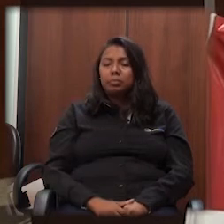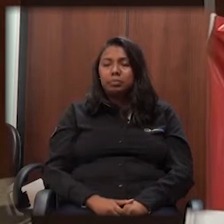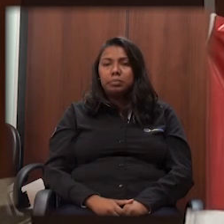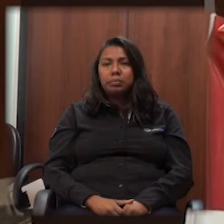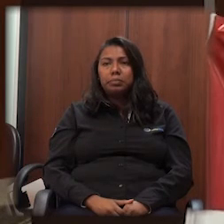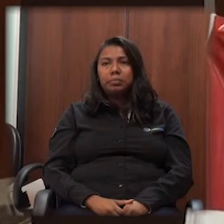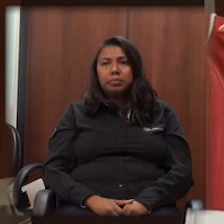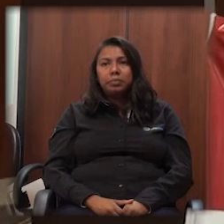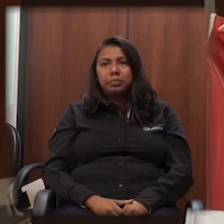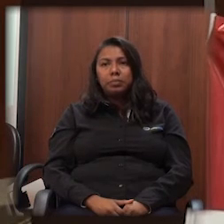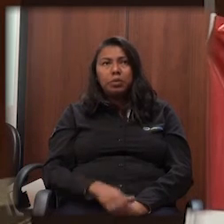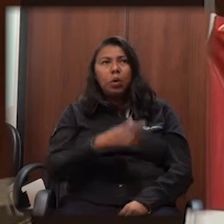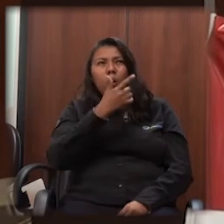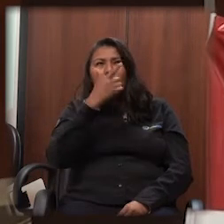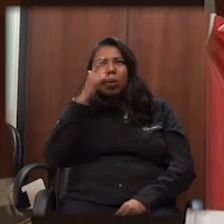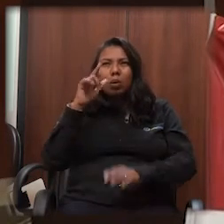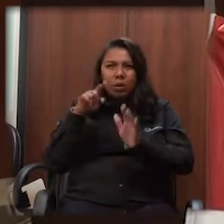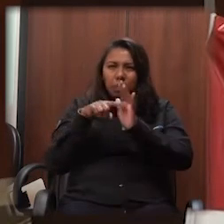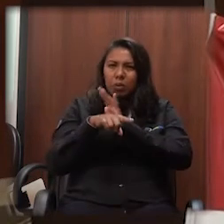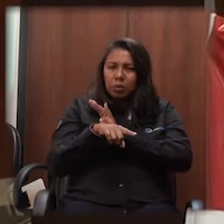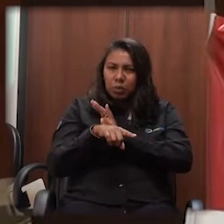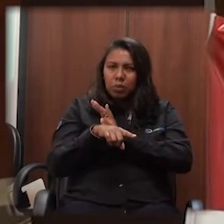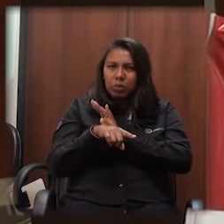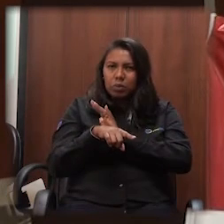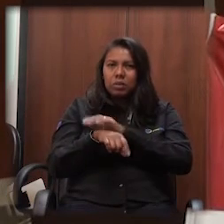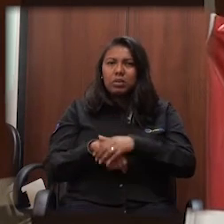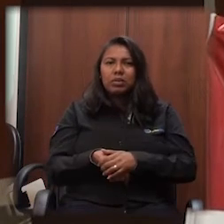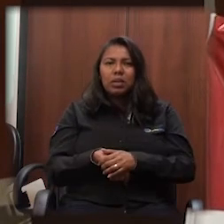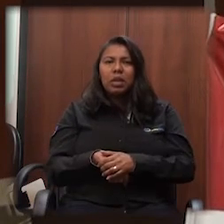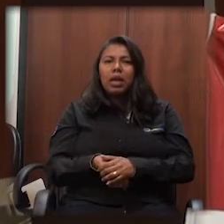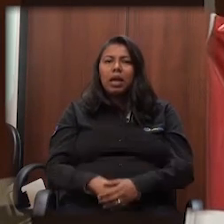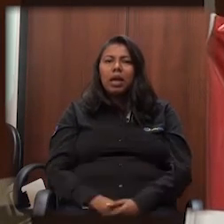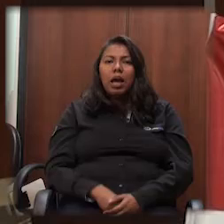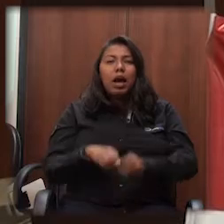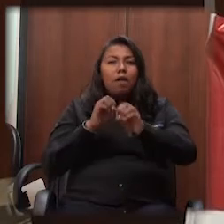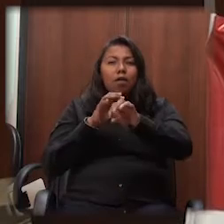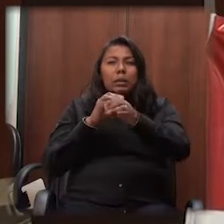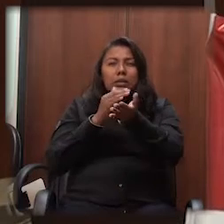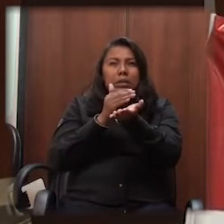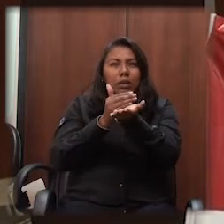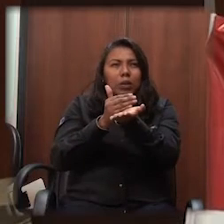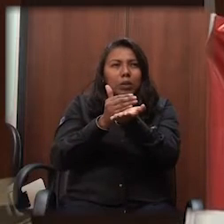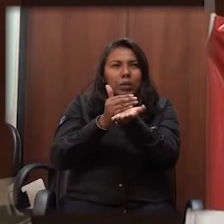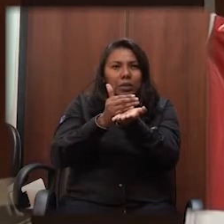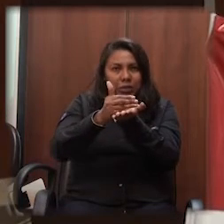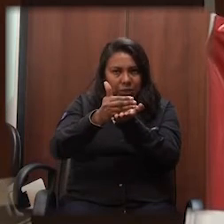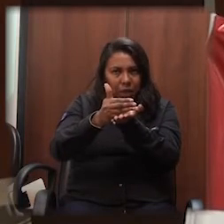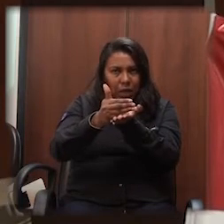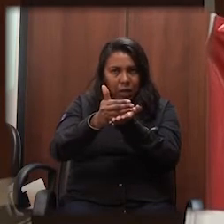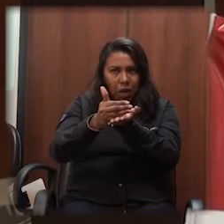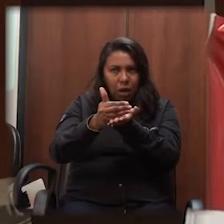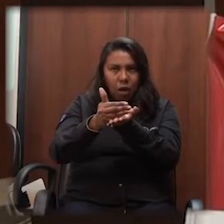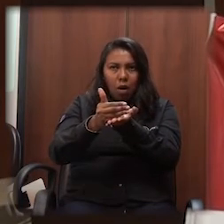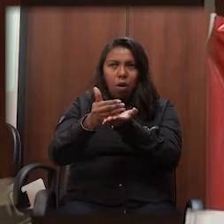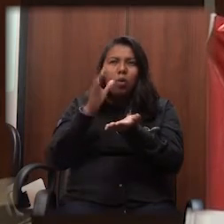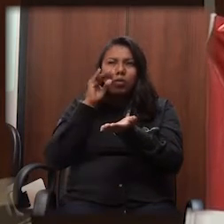né? E uma outra pergunta vocês possuem formação inicial para a recepção dos seus trabalhadores, né? Para que eles